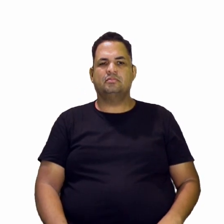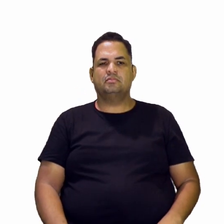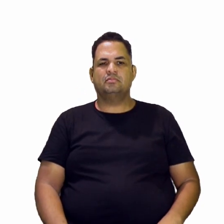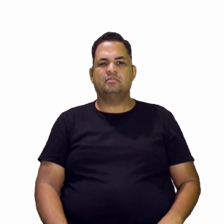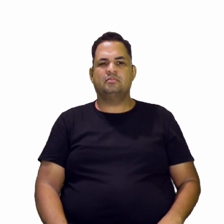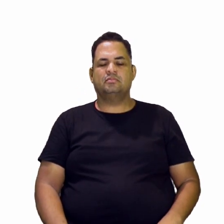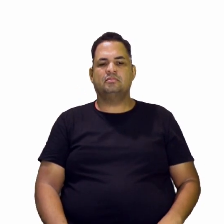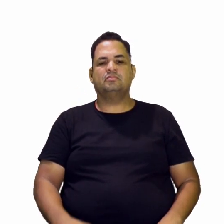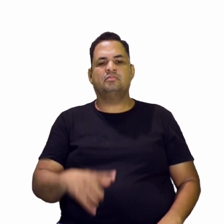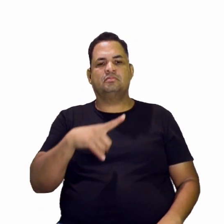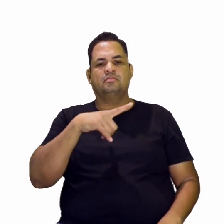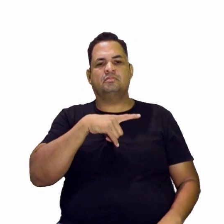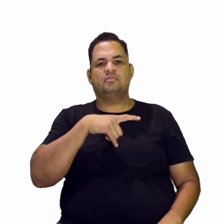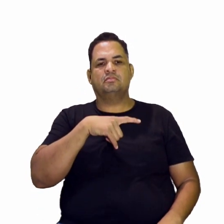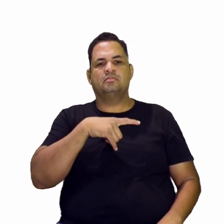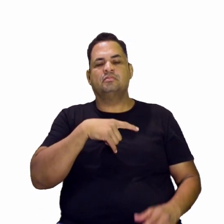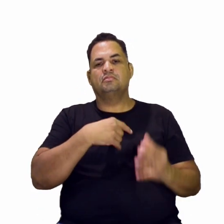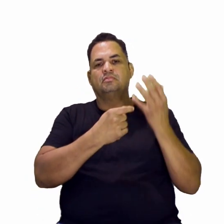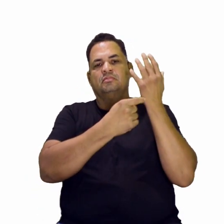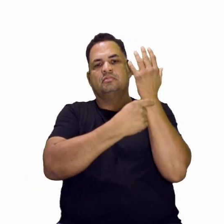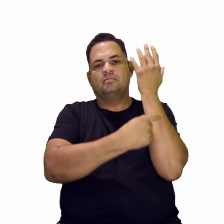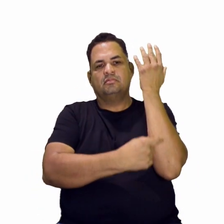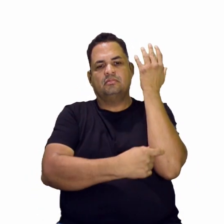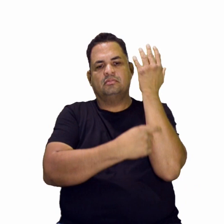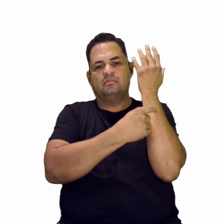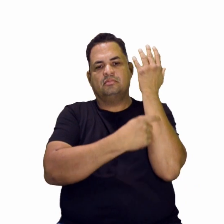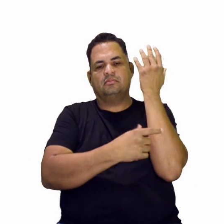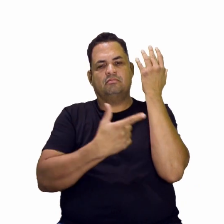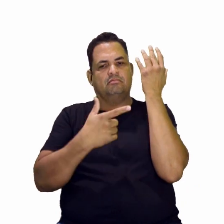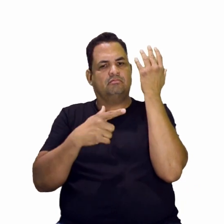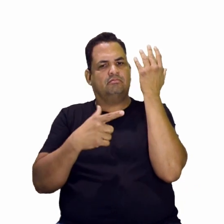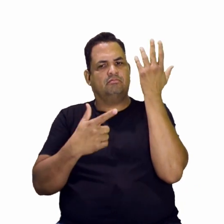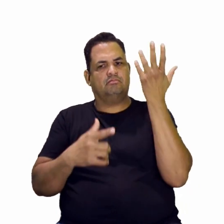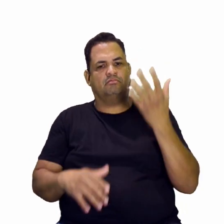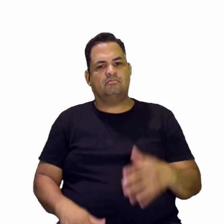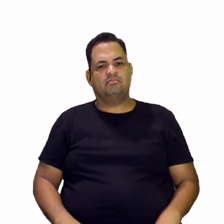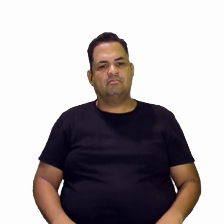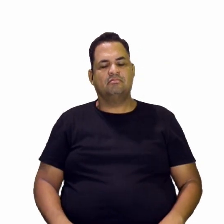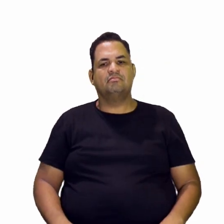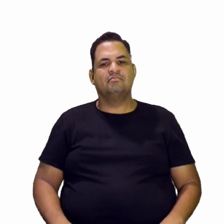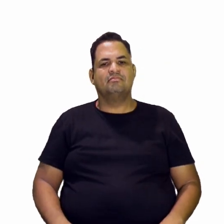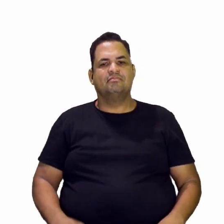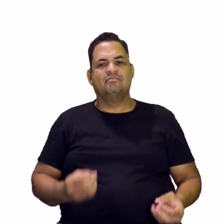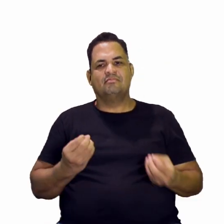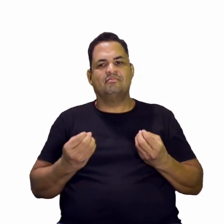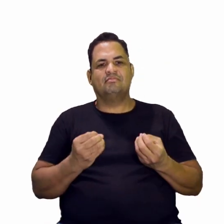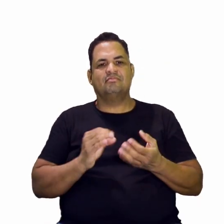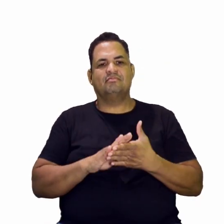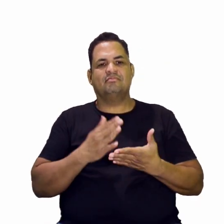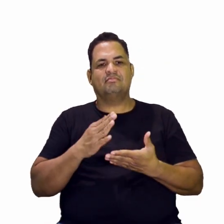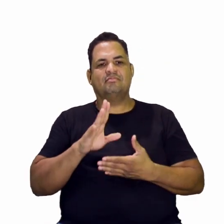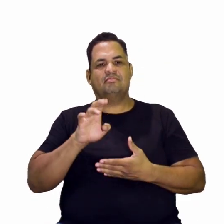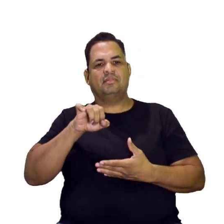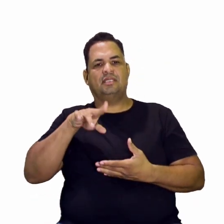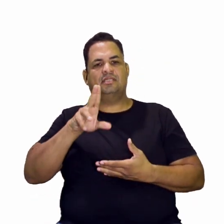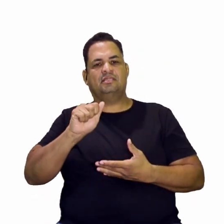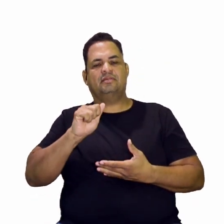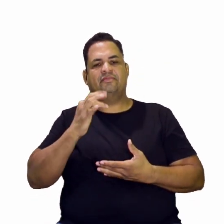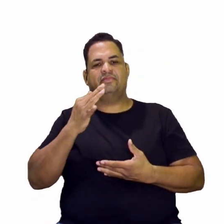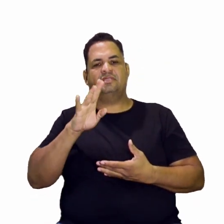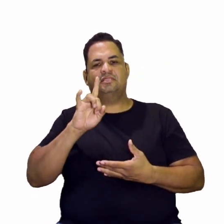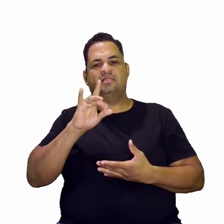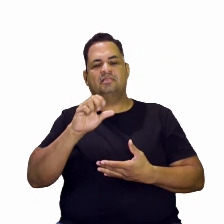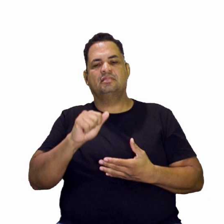Há vertebrados sem vértebras. Oi, professora, como assim? É o caso das lampreias